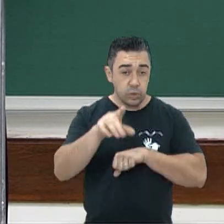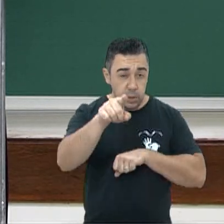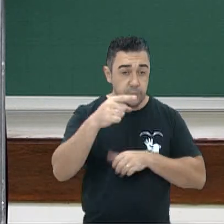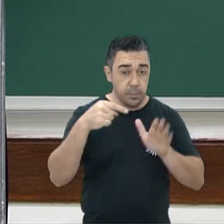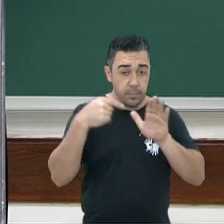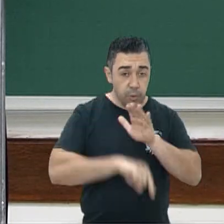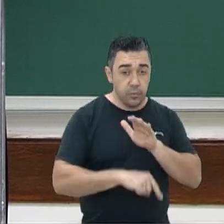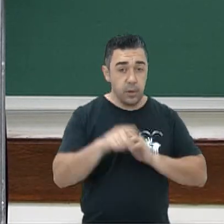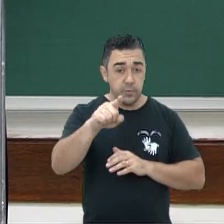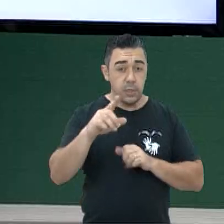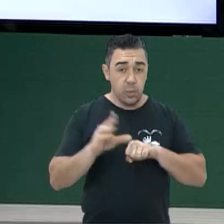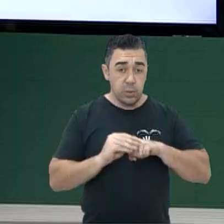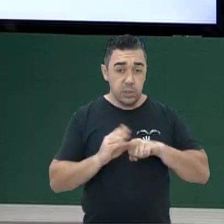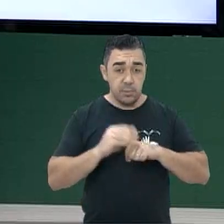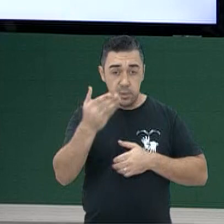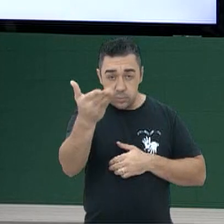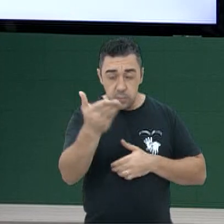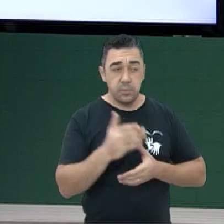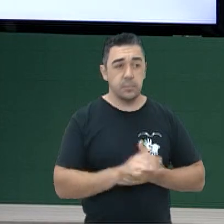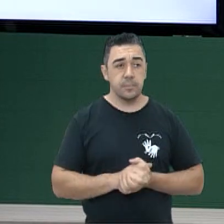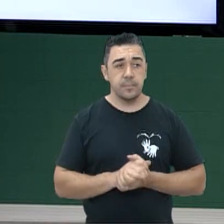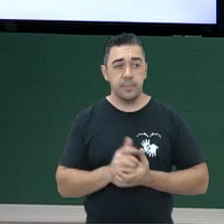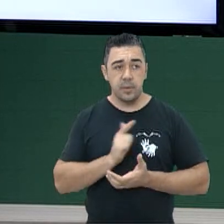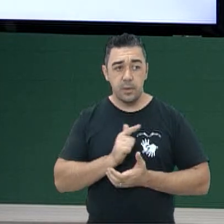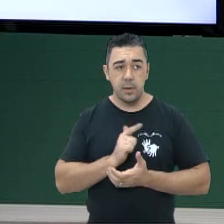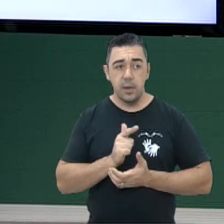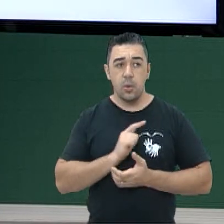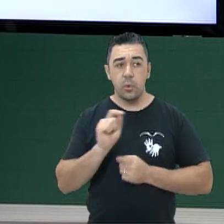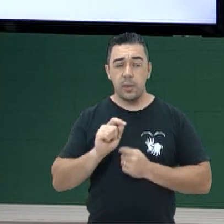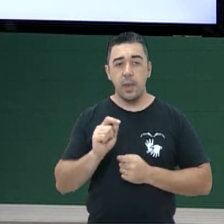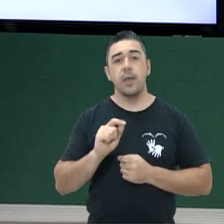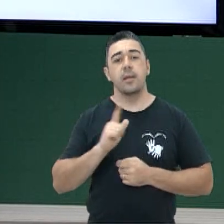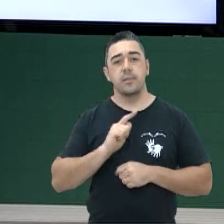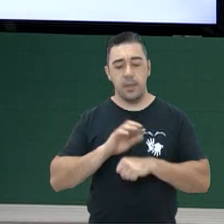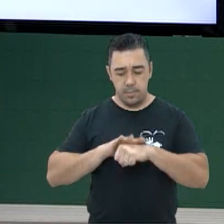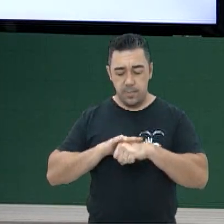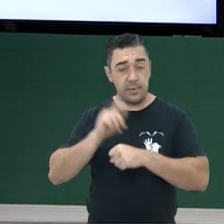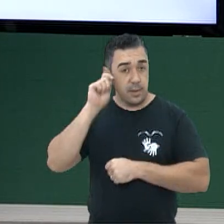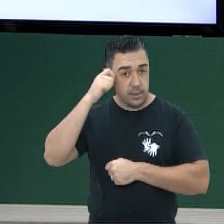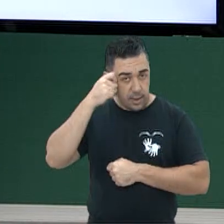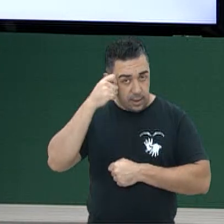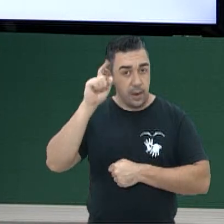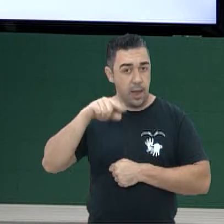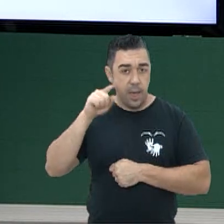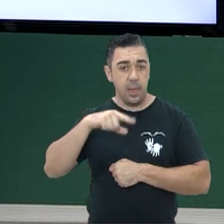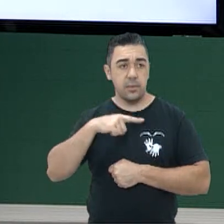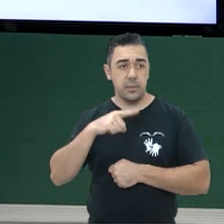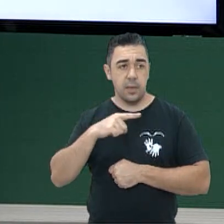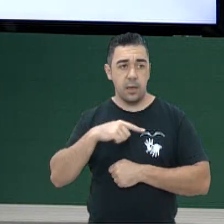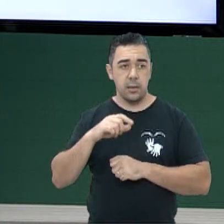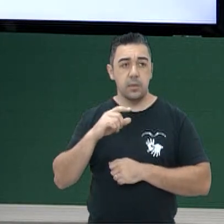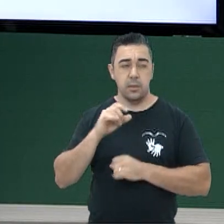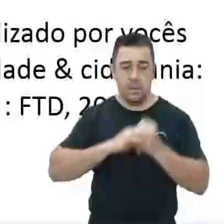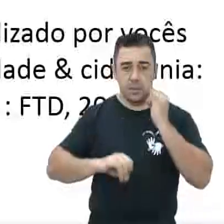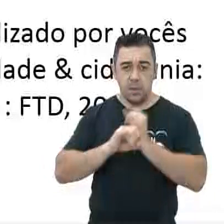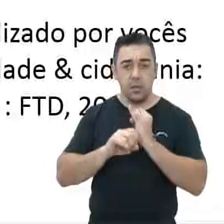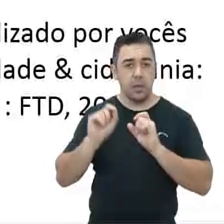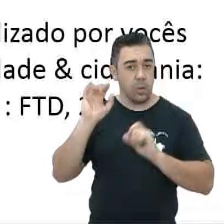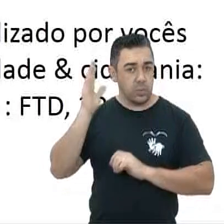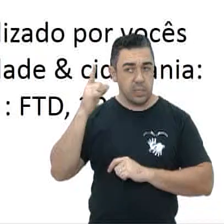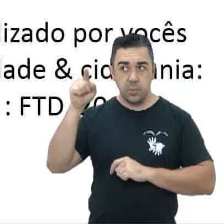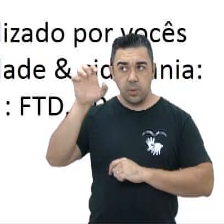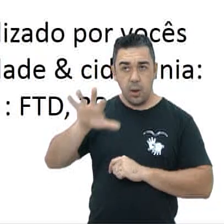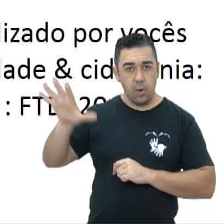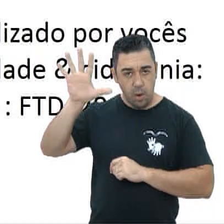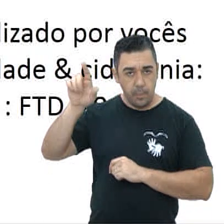aprofundar o conhecimento do aluno. Né? Então a gente tem aqui A Peste Negra, Praga na Idade Média, que é um documentário sobre a grande peste que assolou a